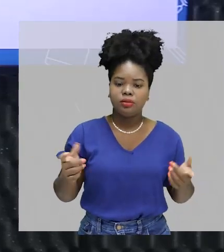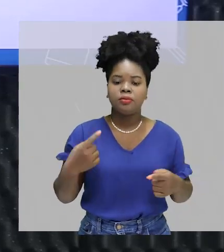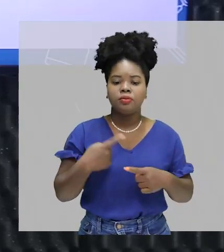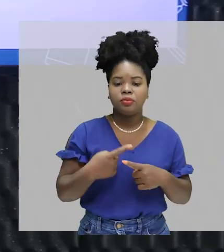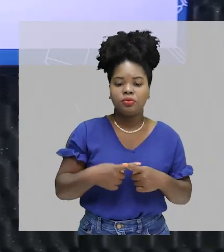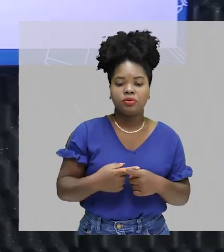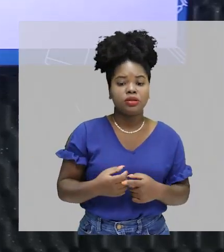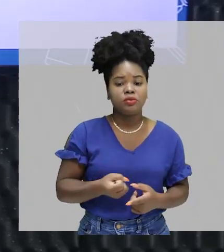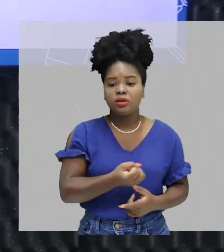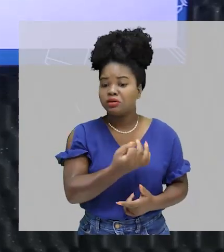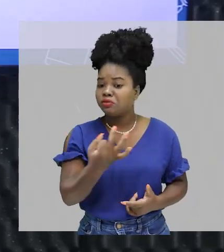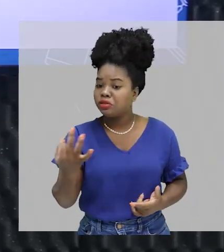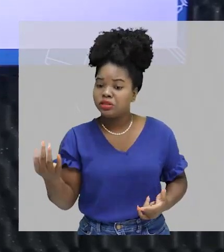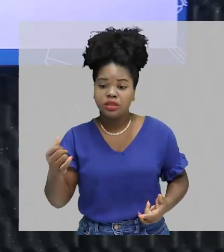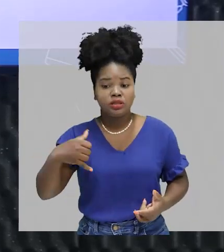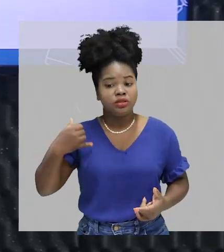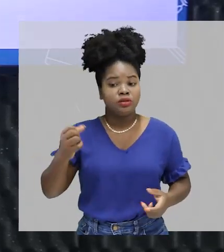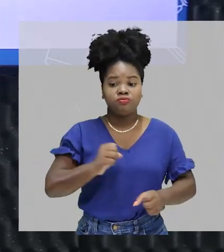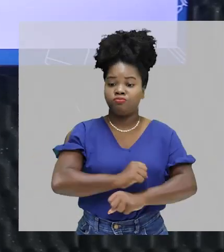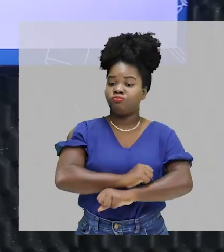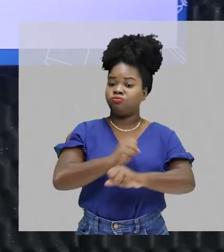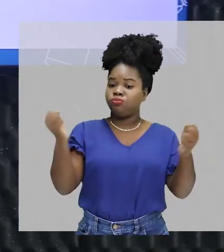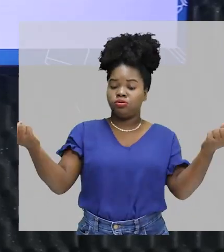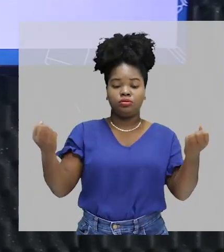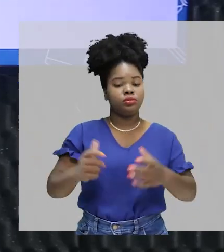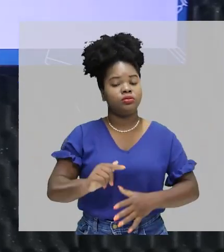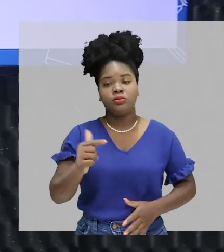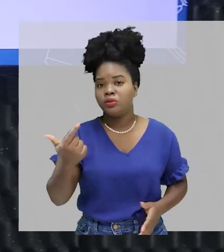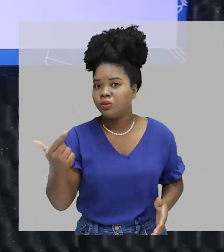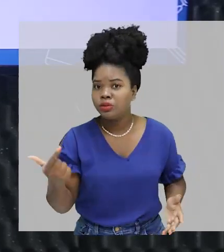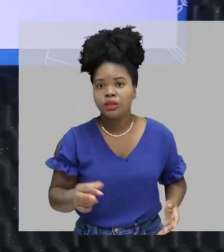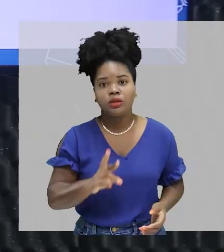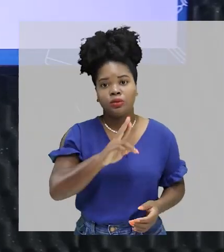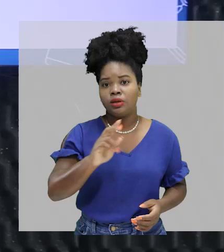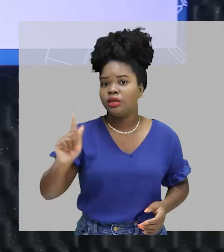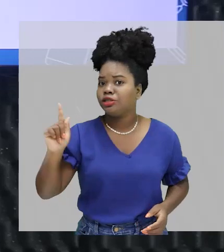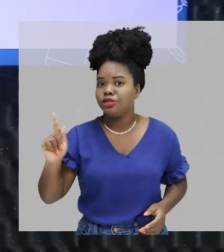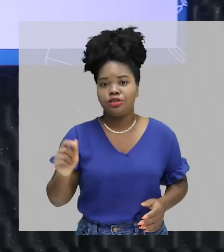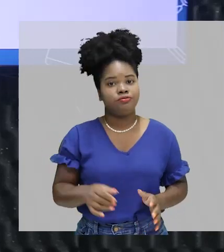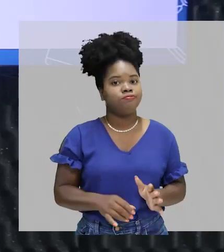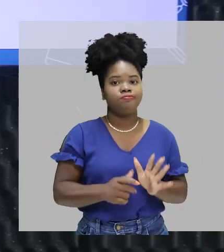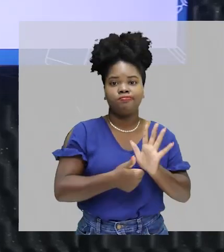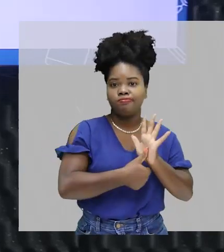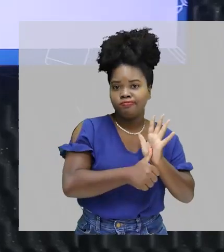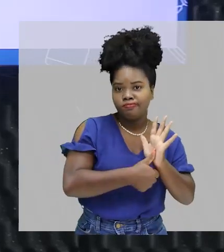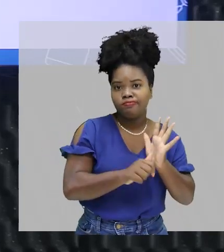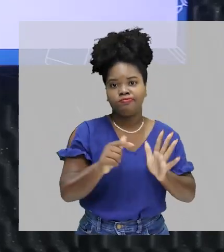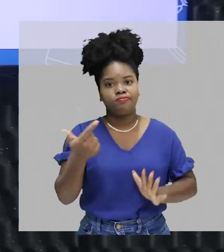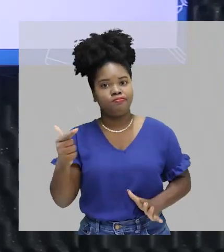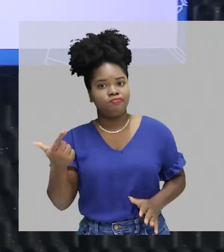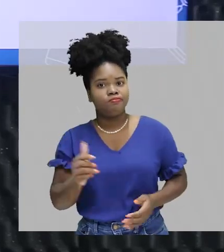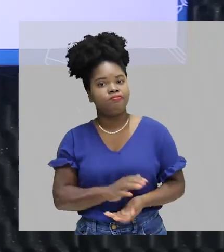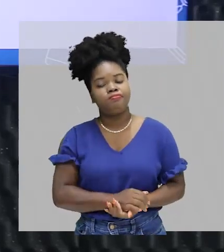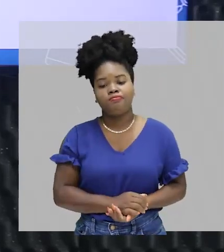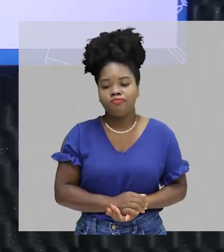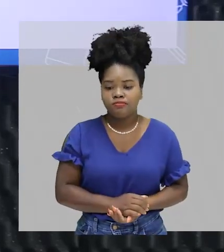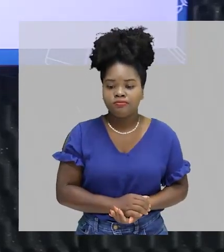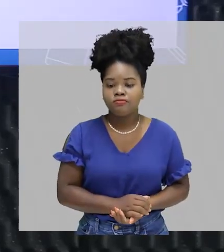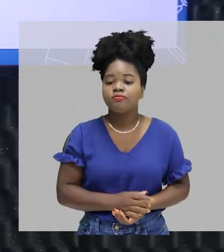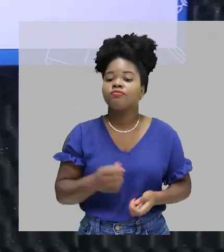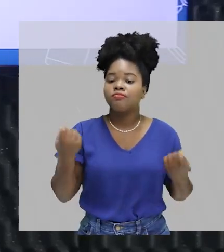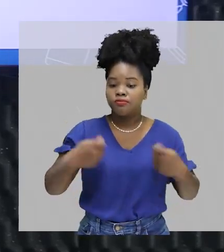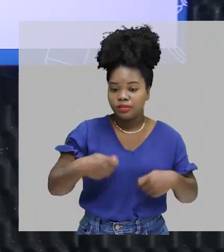mil anos. Não, não vem. Infelizmente não vem com RG, não vem com uma certidão de nascimento. Então nós vamos ter que trabalhar com